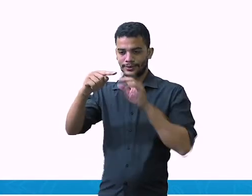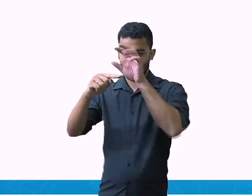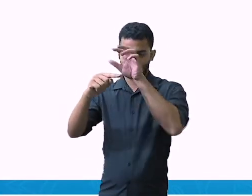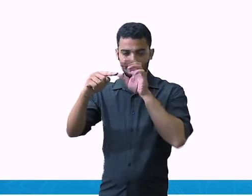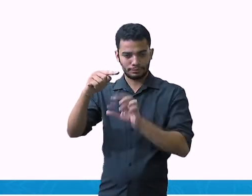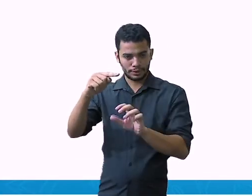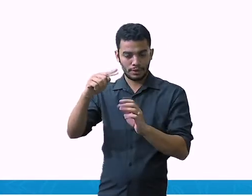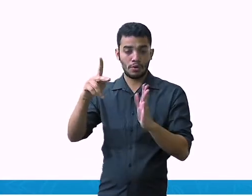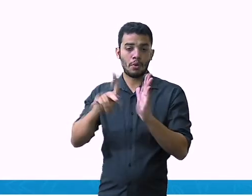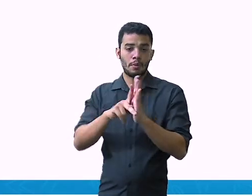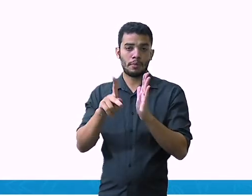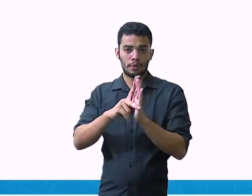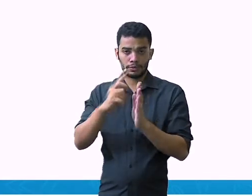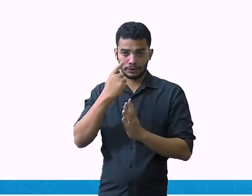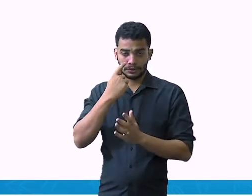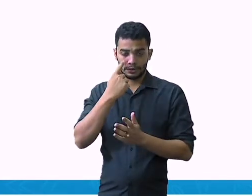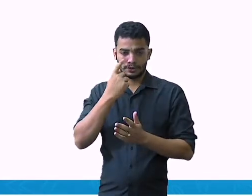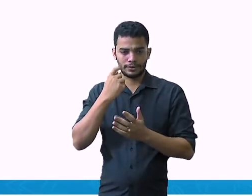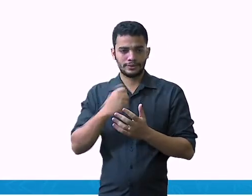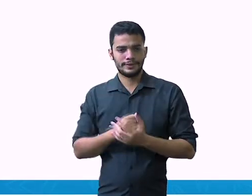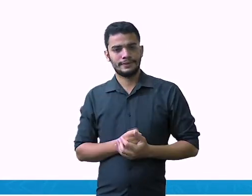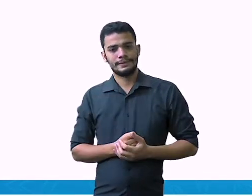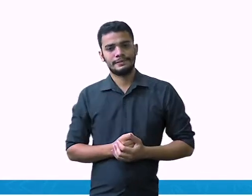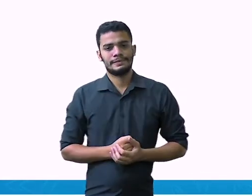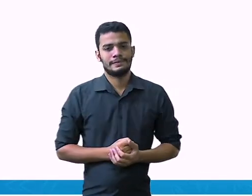Vamos fazer a leitura comigo?